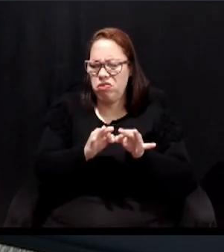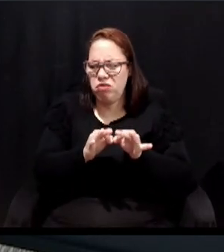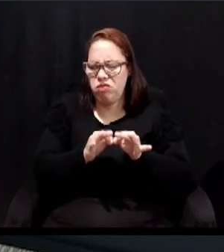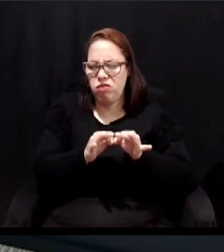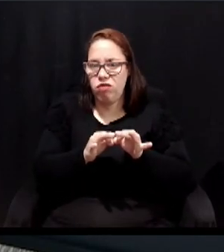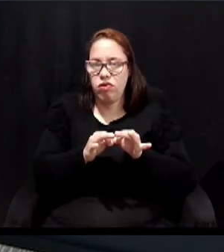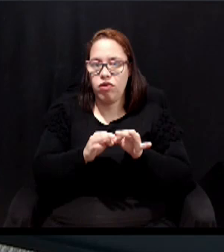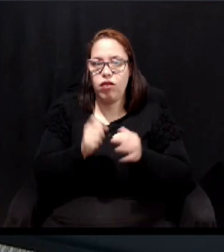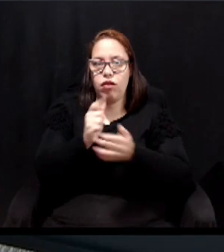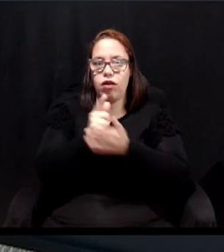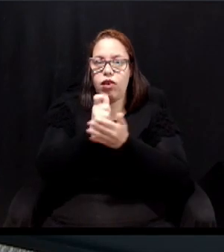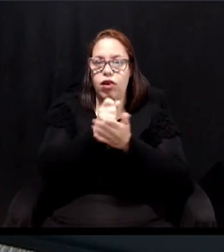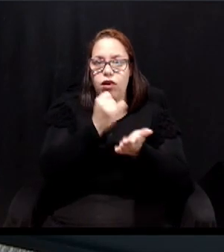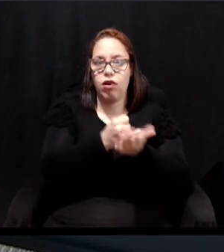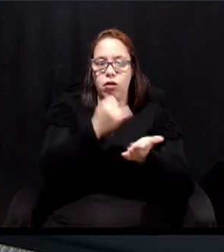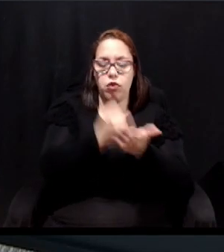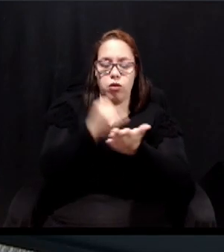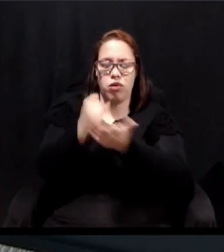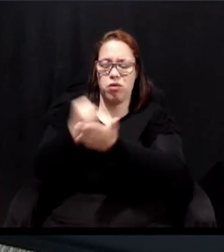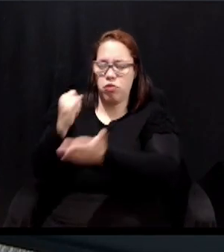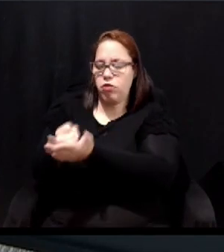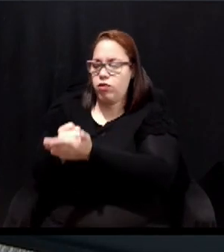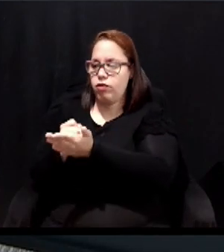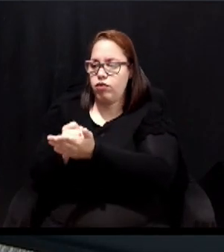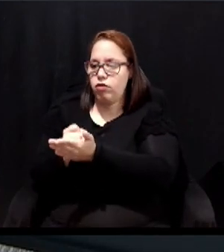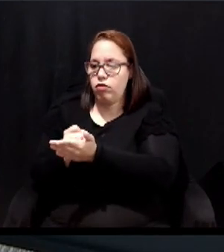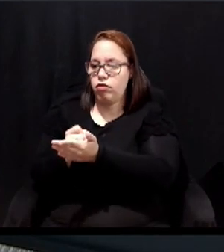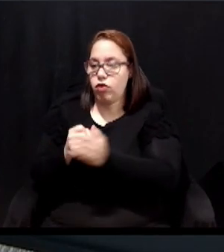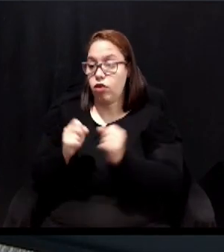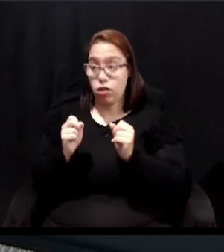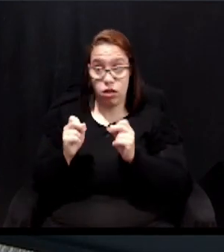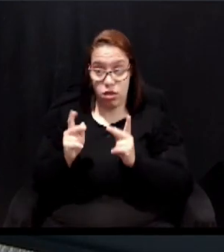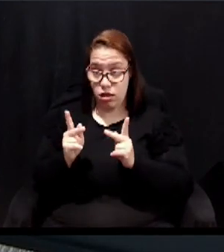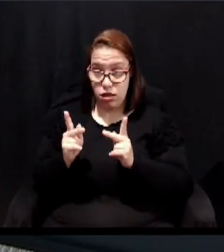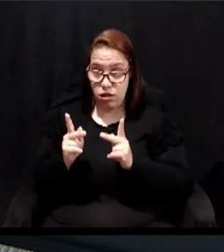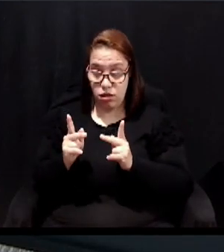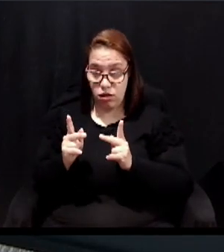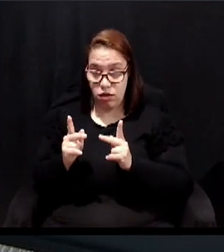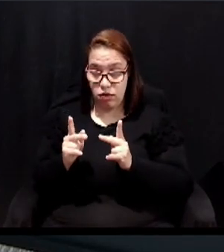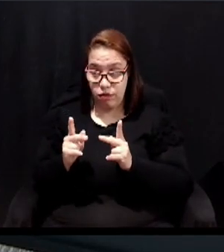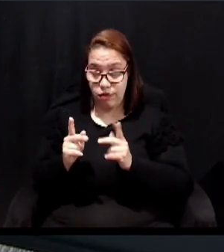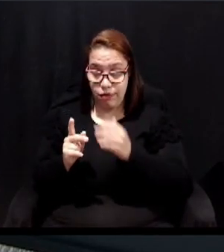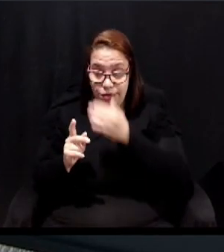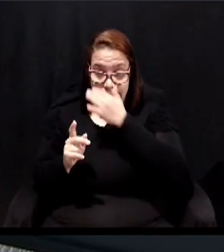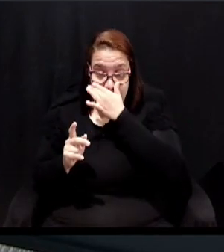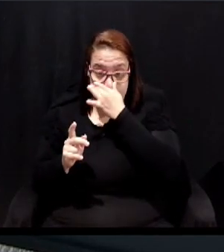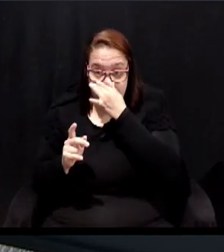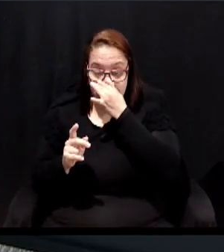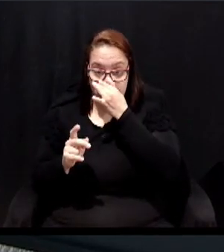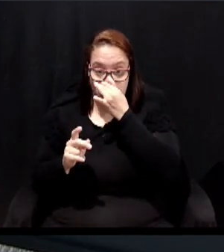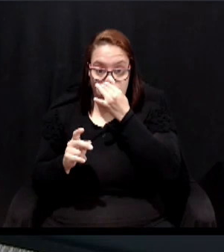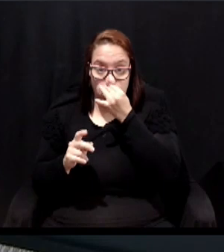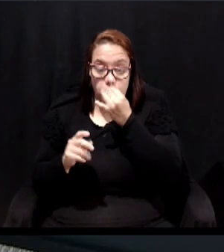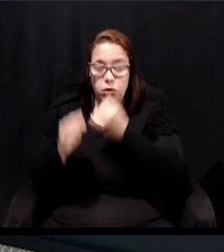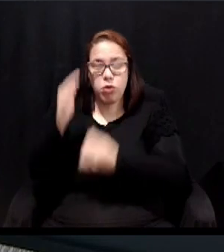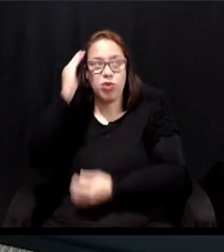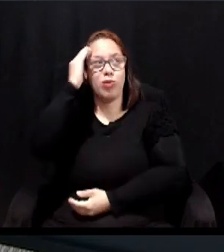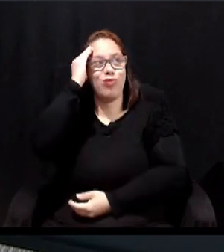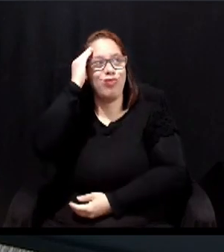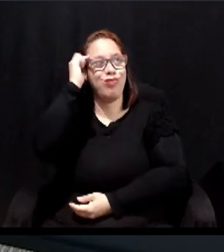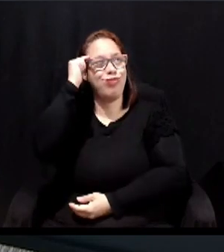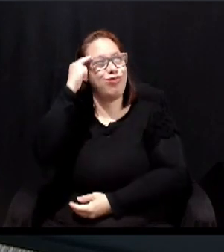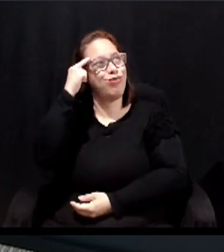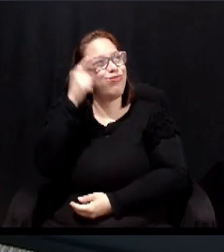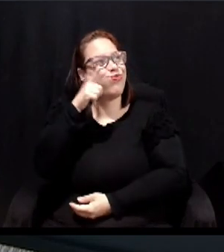esse imposto aqui. Tudo bem, faz parte do jogo, só que a pessoa não contou com isso. Então, se a gente conseguir